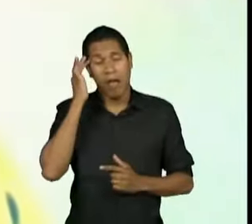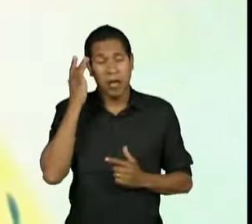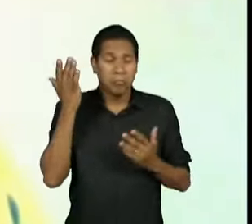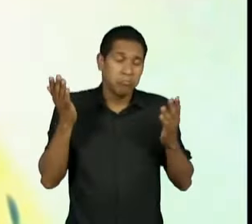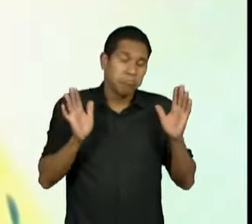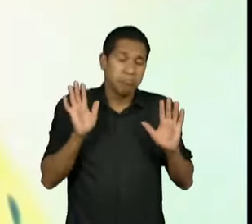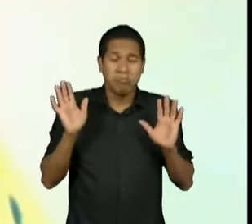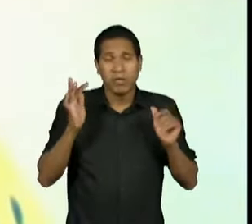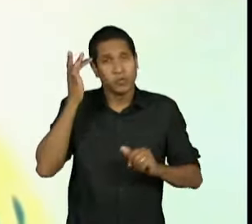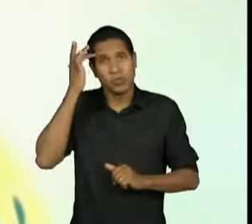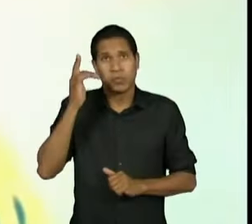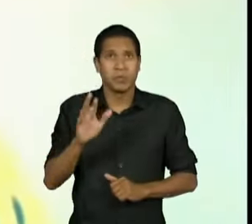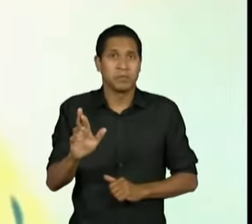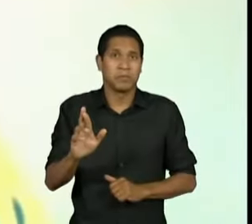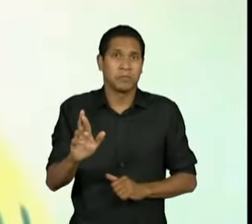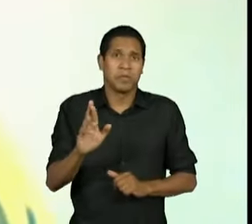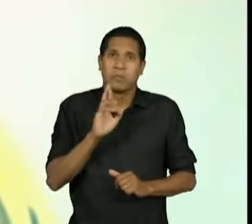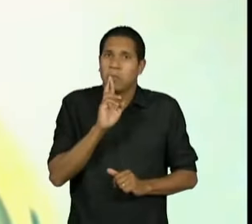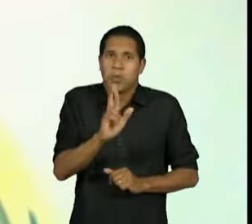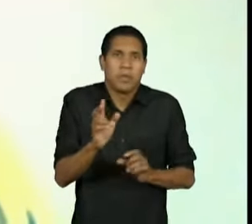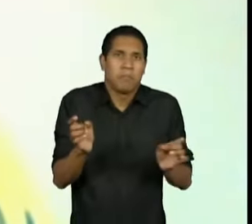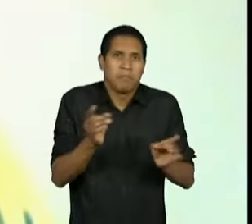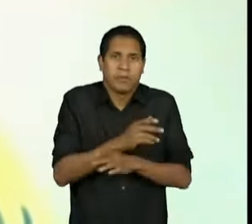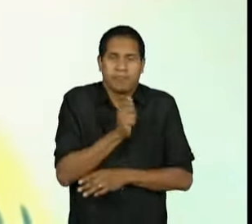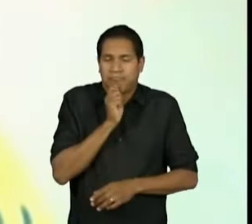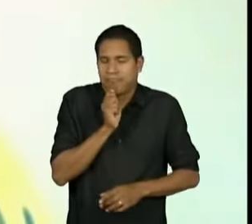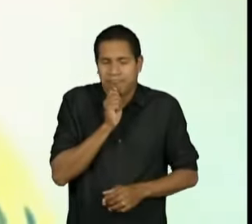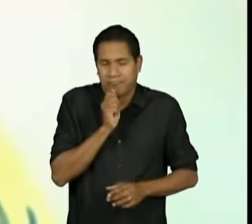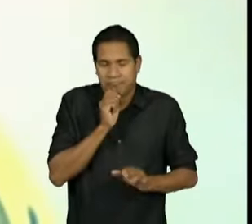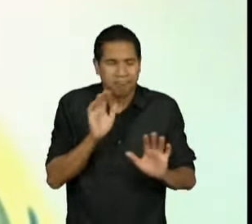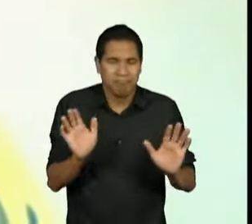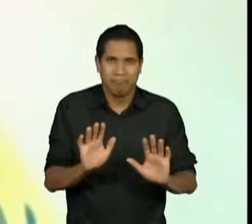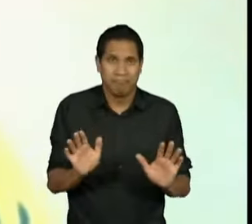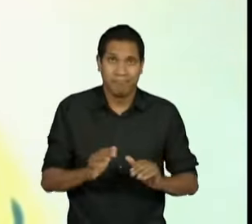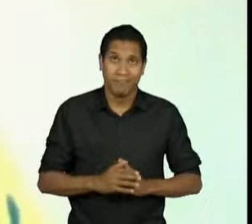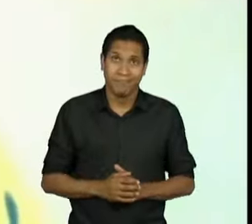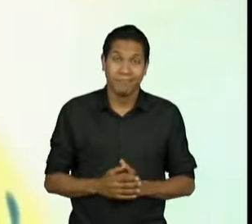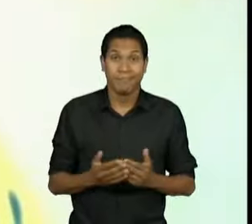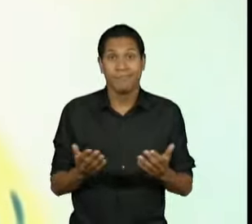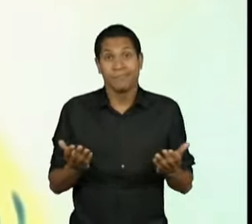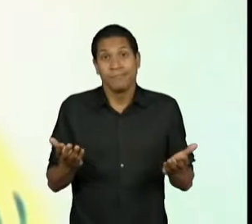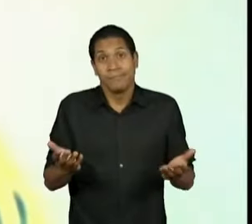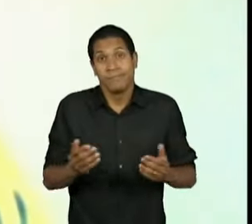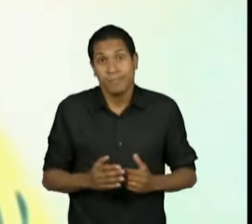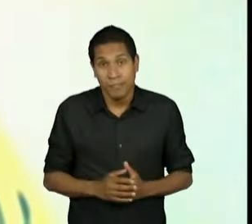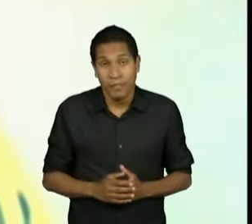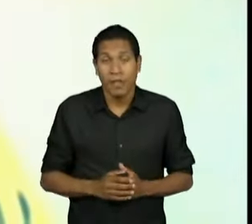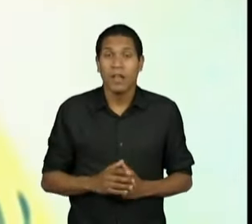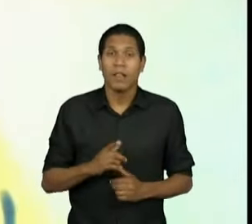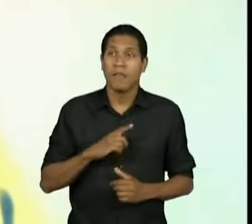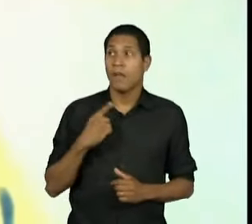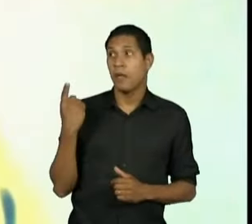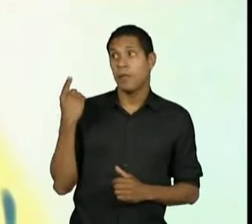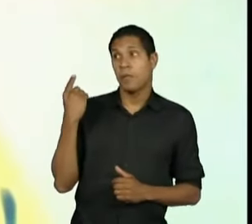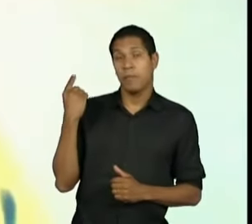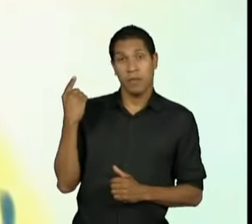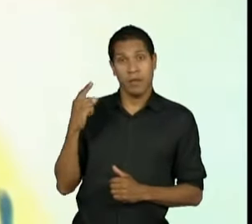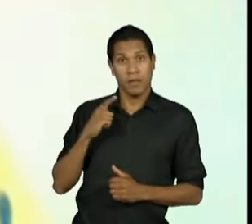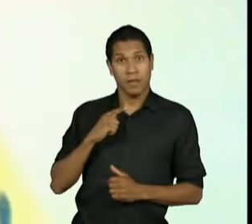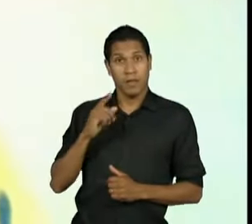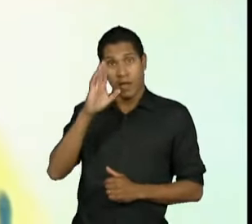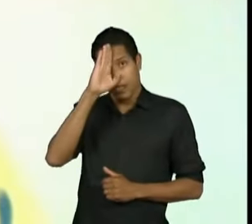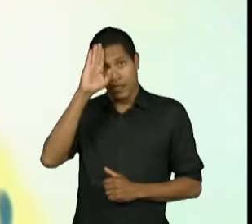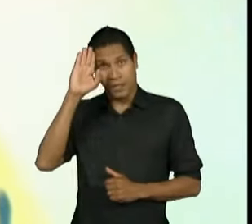eu não tenho uma resposta fechada sobre isso. Eu acho que, como da primeira vez, a academia